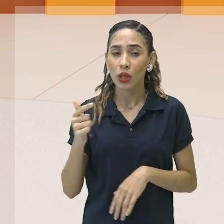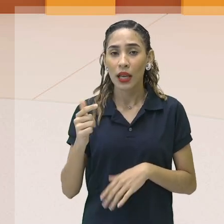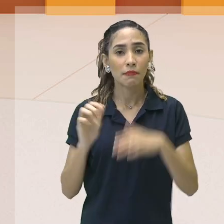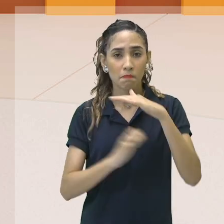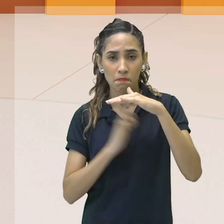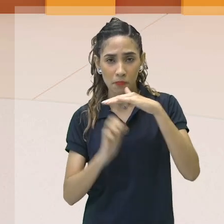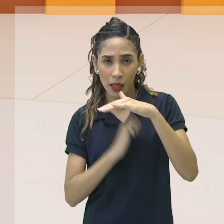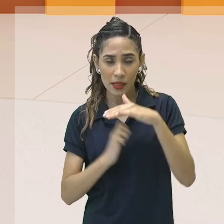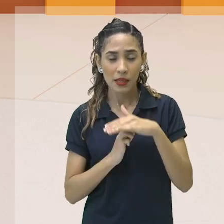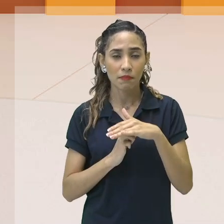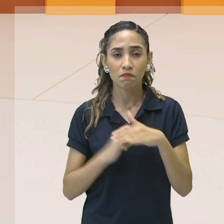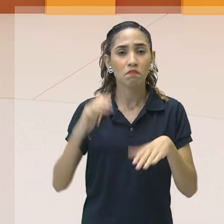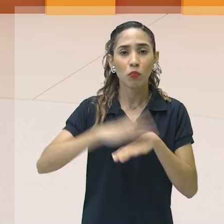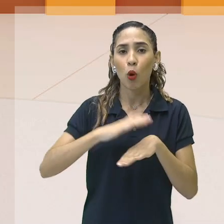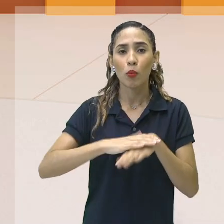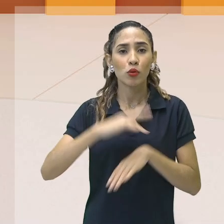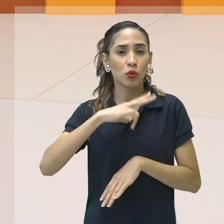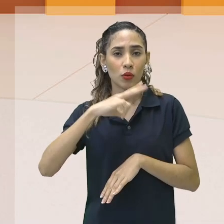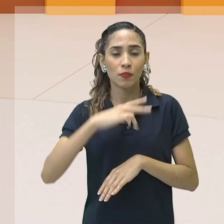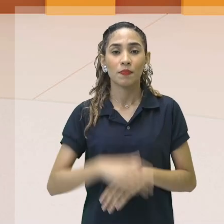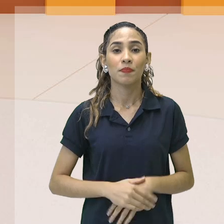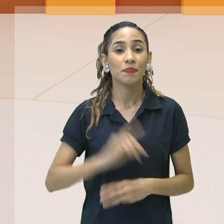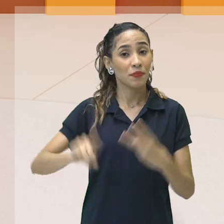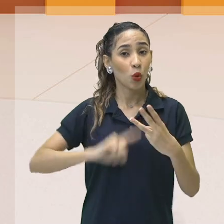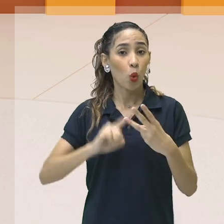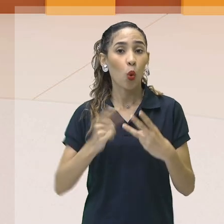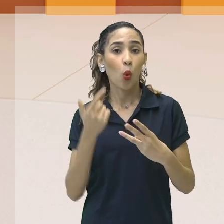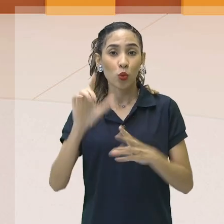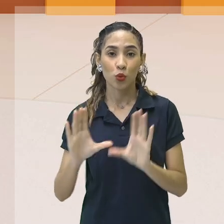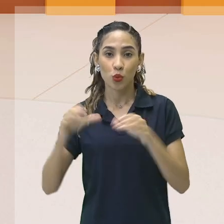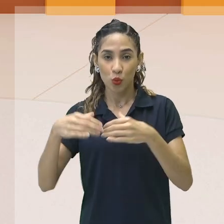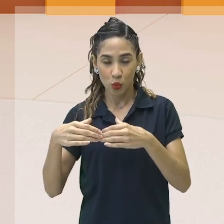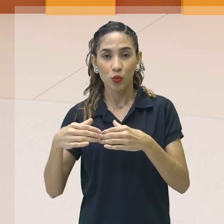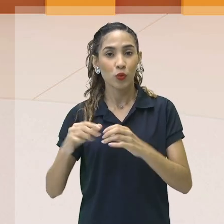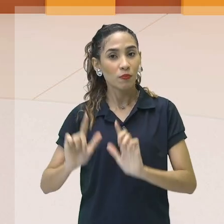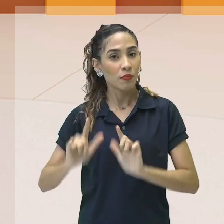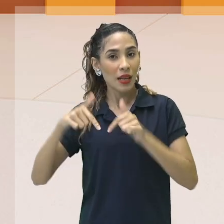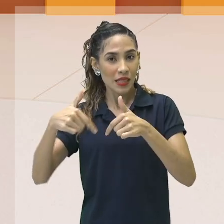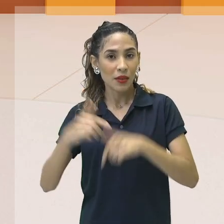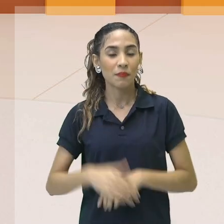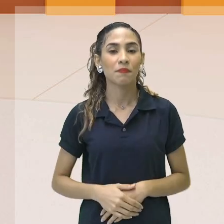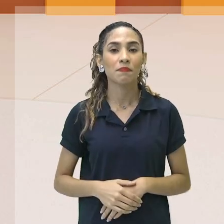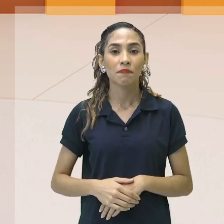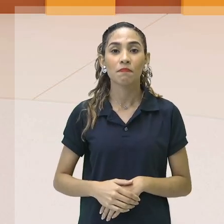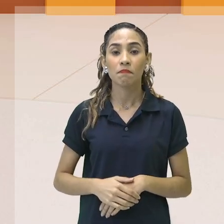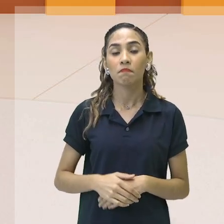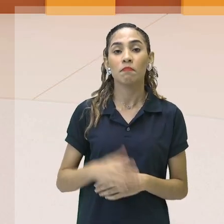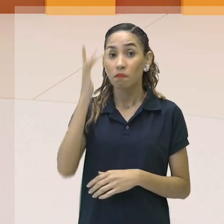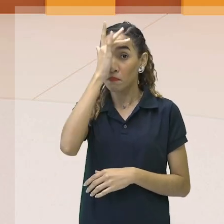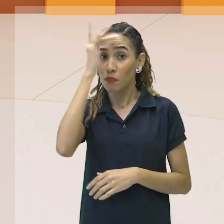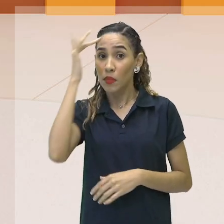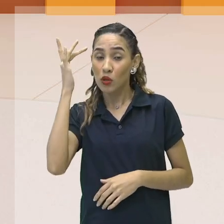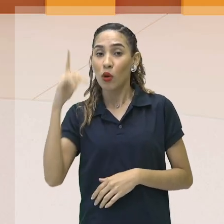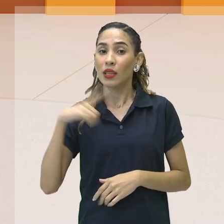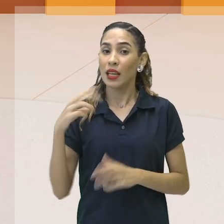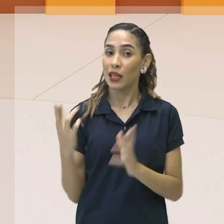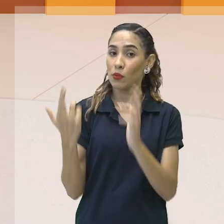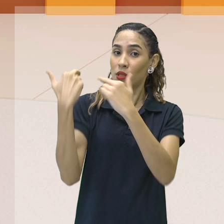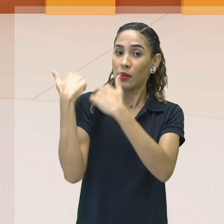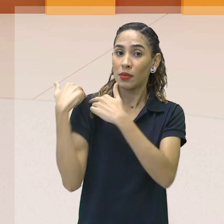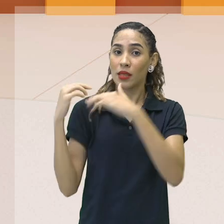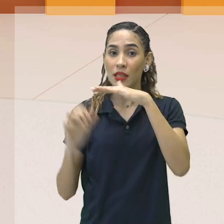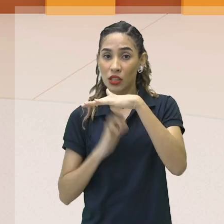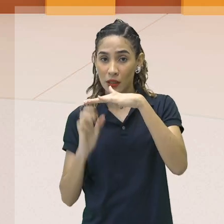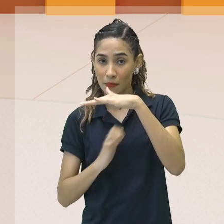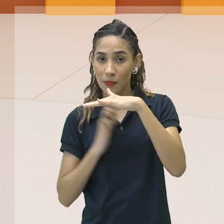dele. Continuando, nós temos uma outra categoria de população ativa, que são os empregadores. Pessoas que trabalham e têm